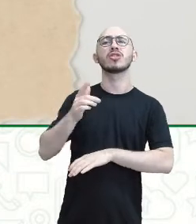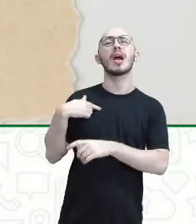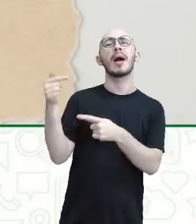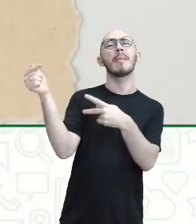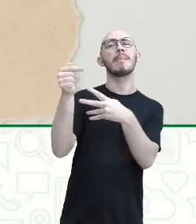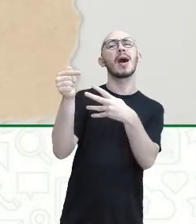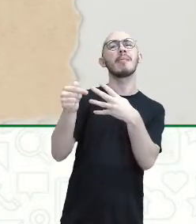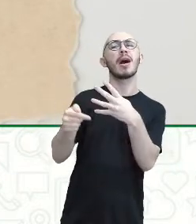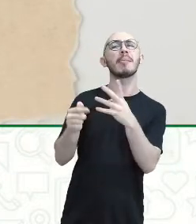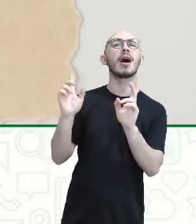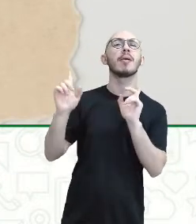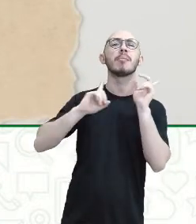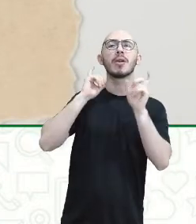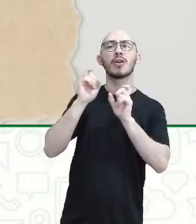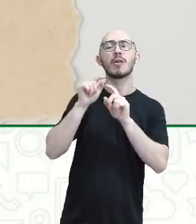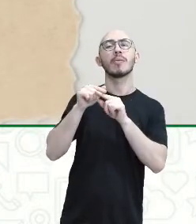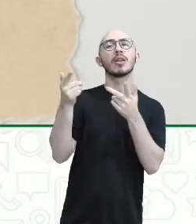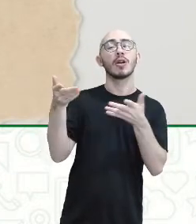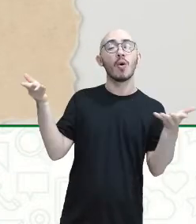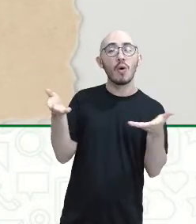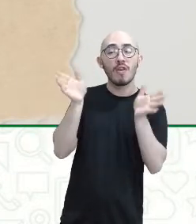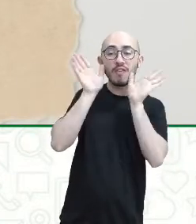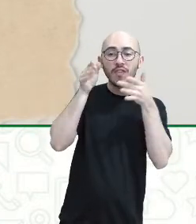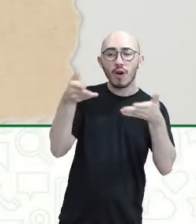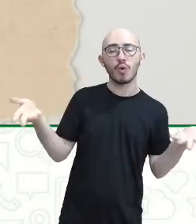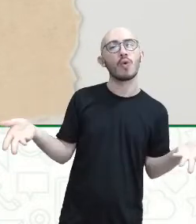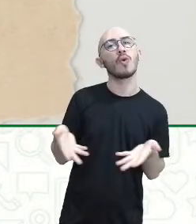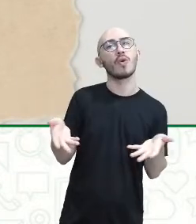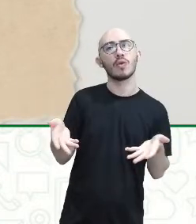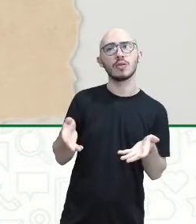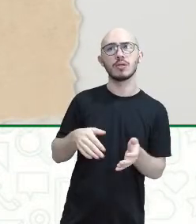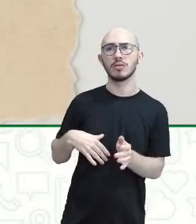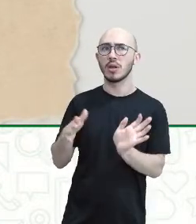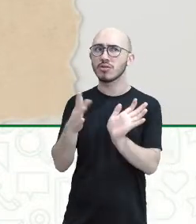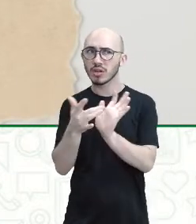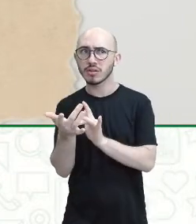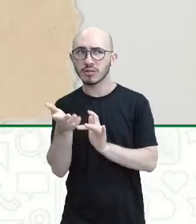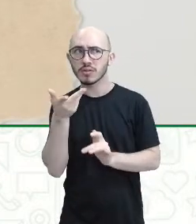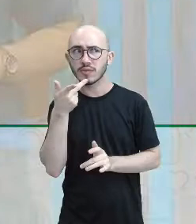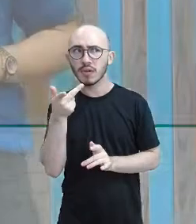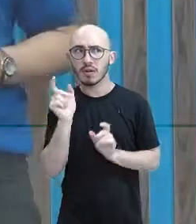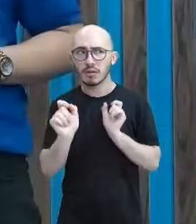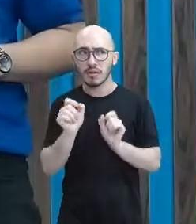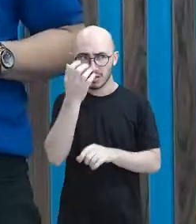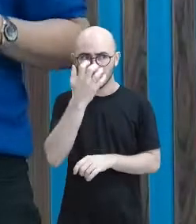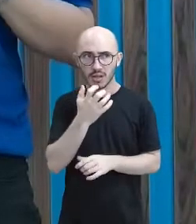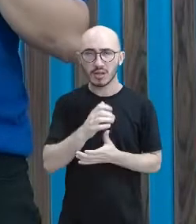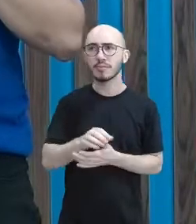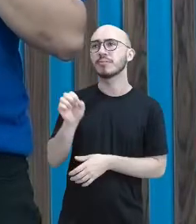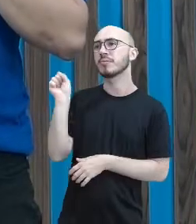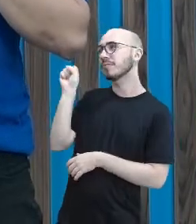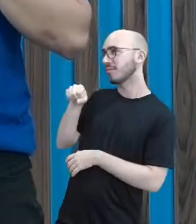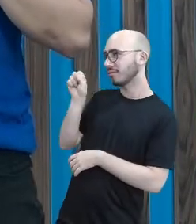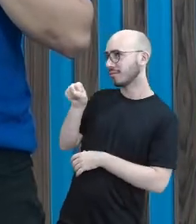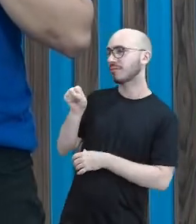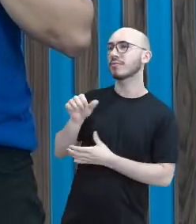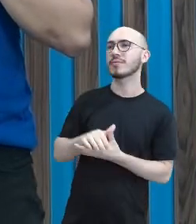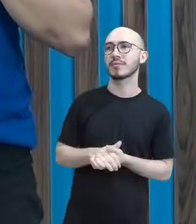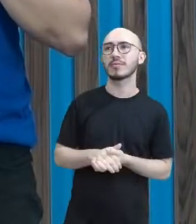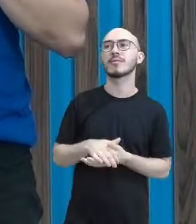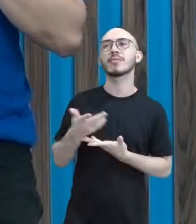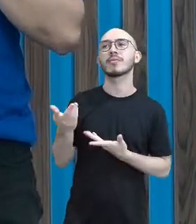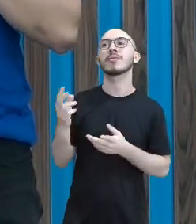preocupe com os problemas de hoje, que já é o suficiente. Foi Jesus Cristo que falou isso? Foi isso? Fala, sério? Tem sim. Ele fala